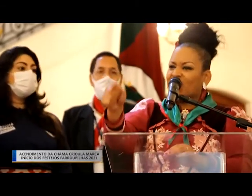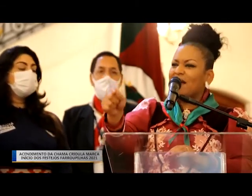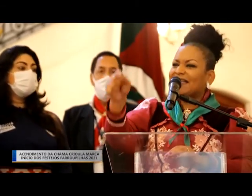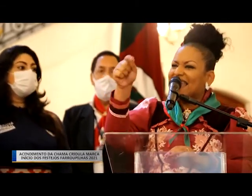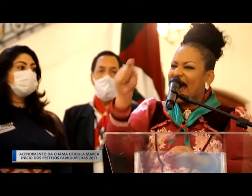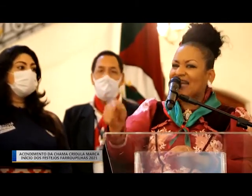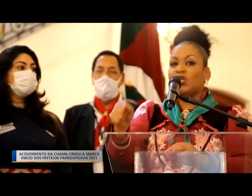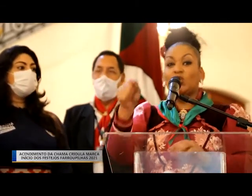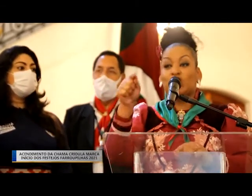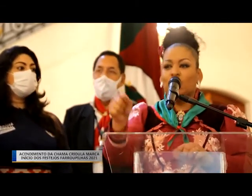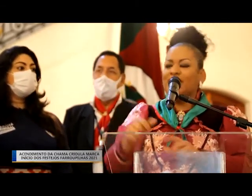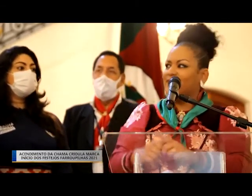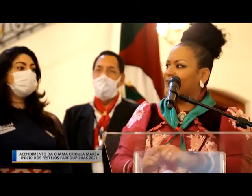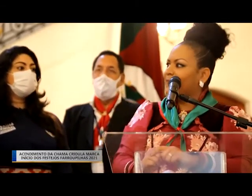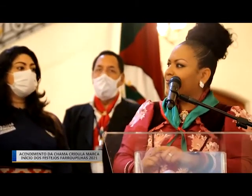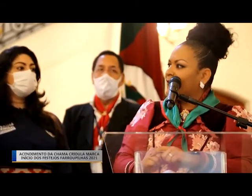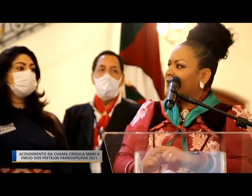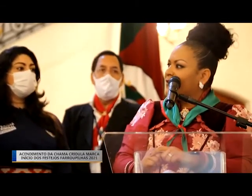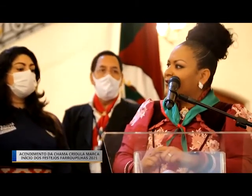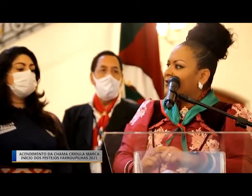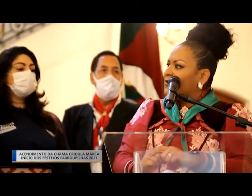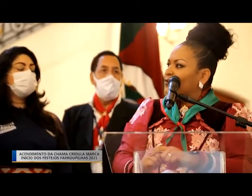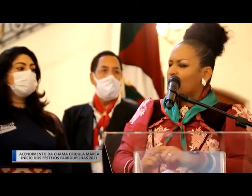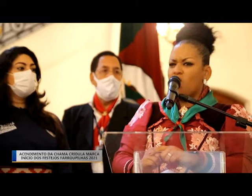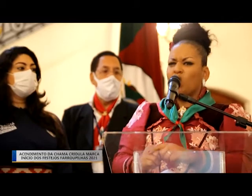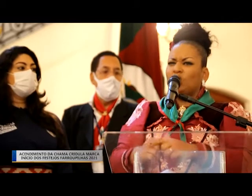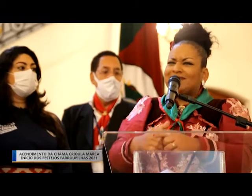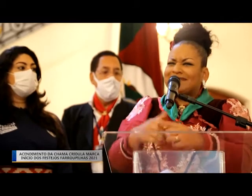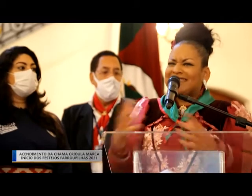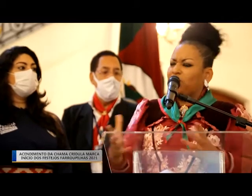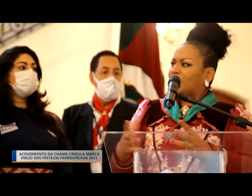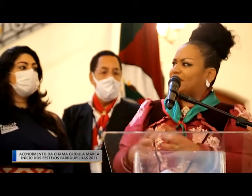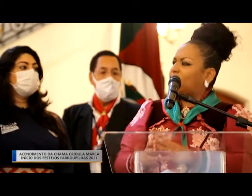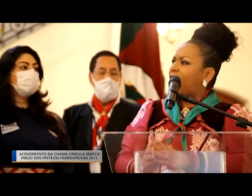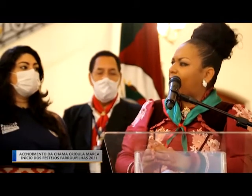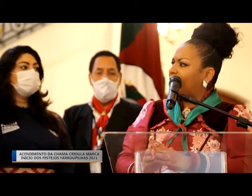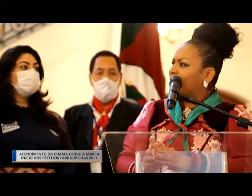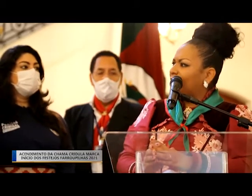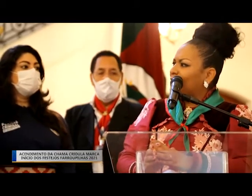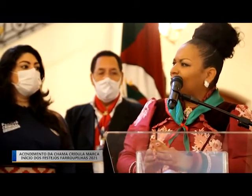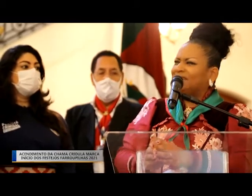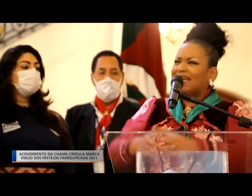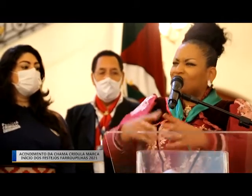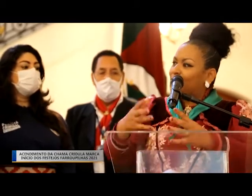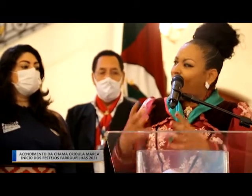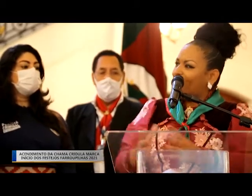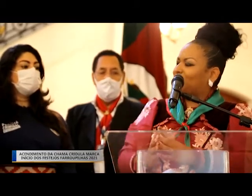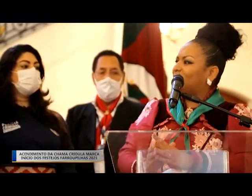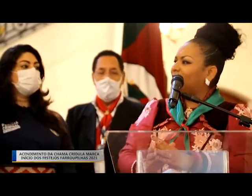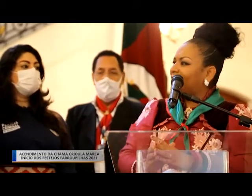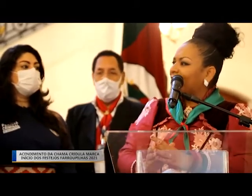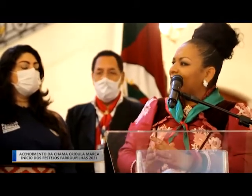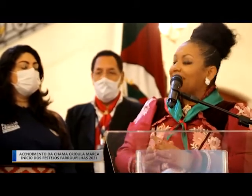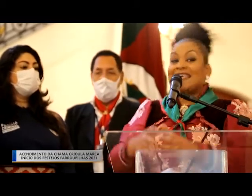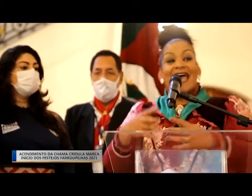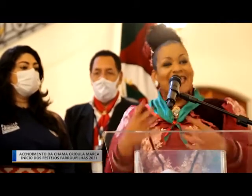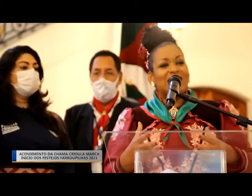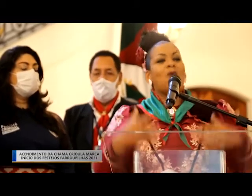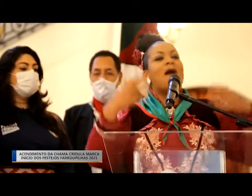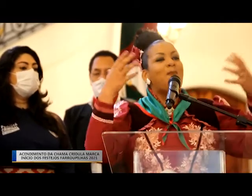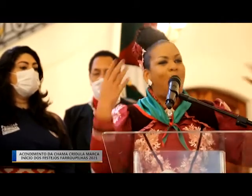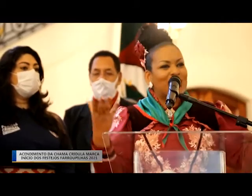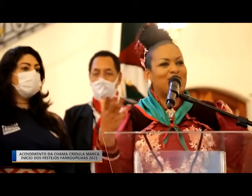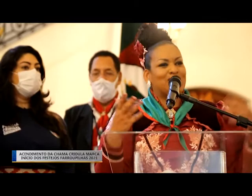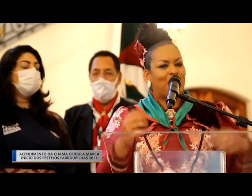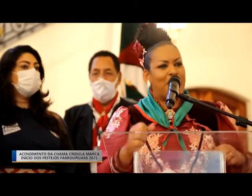essa chama que arde nos une, num mundo tão desigual, com tanto ódio, e que